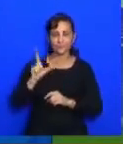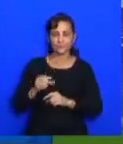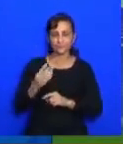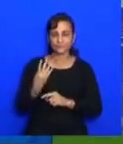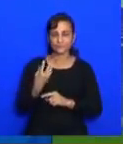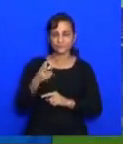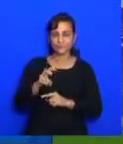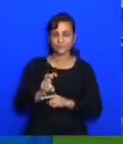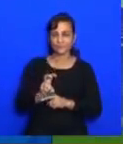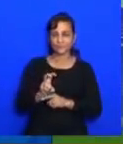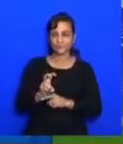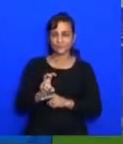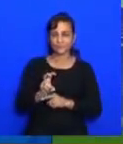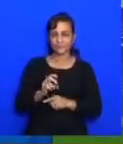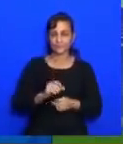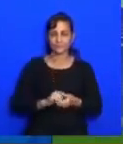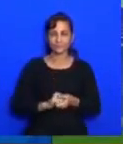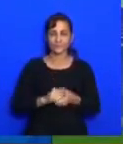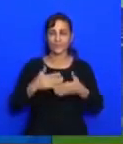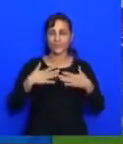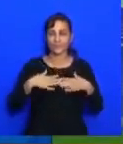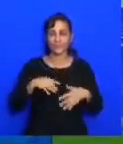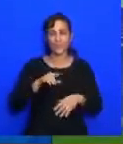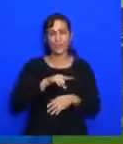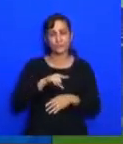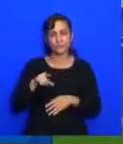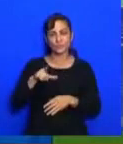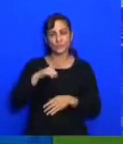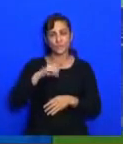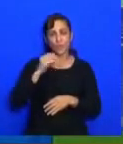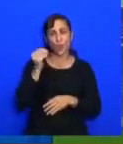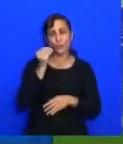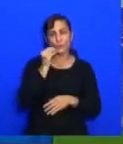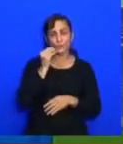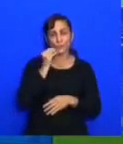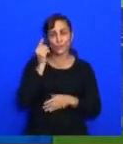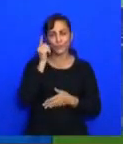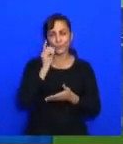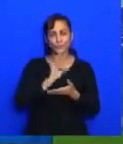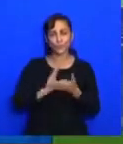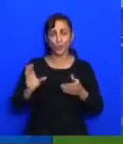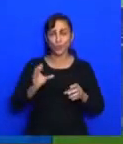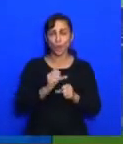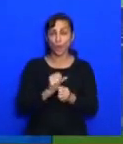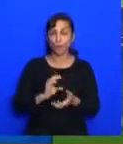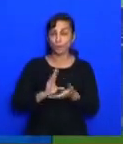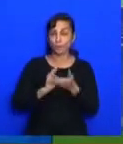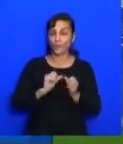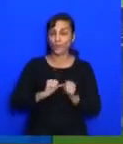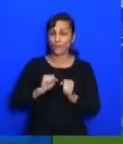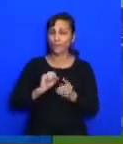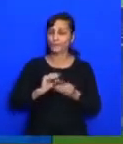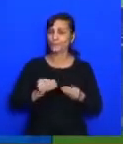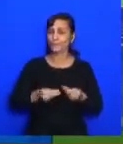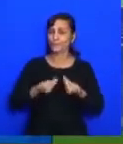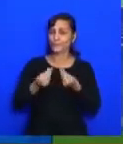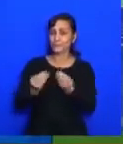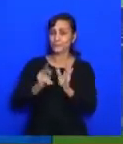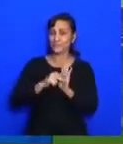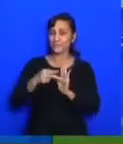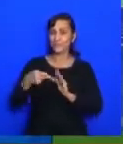Azul, 45. Calma, você ainda tem chances. O prêmio está acumulado e pode sair para você hoje na